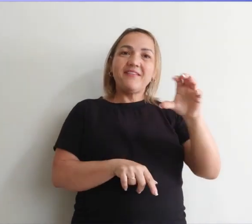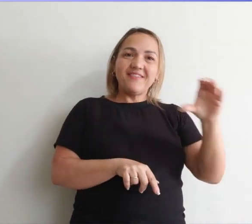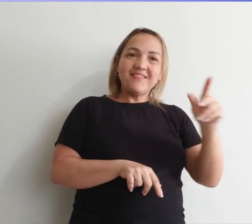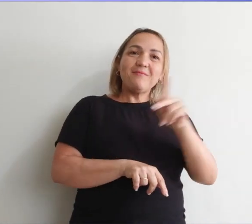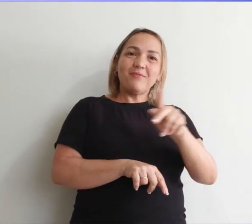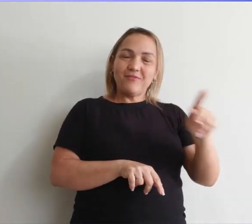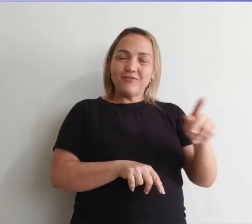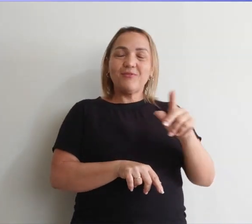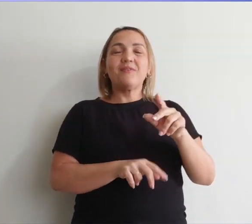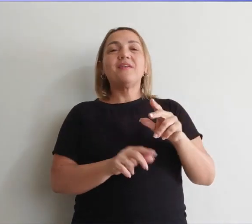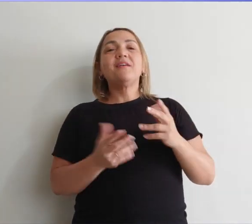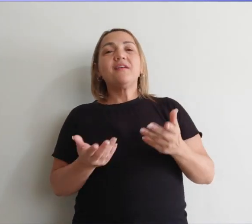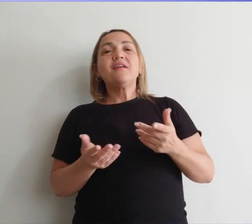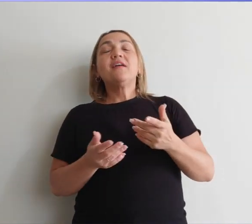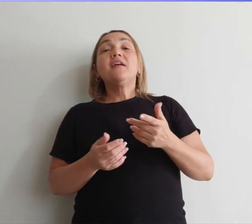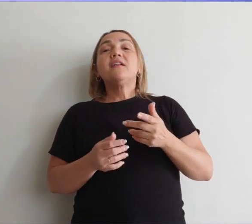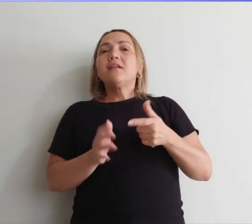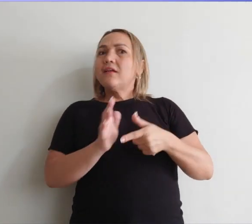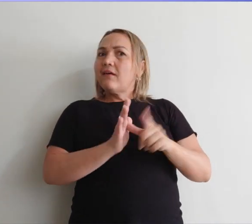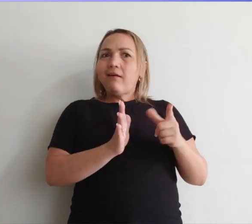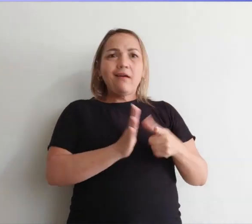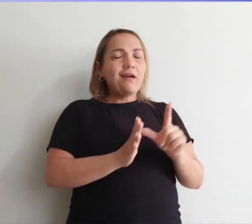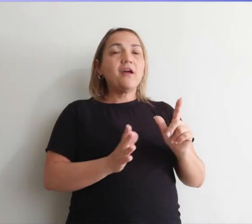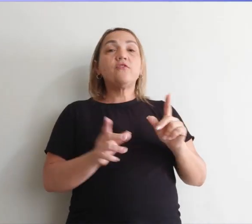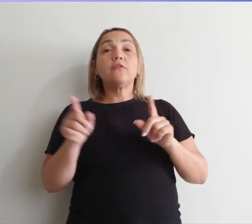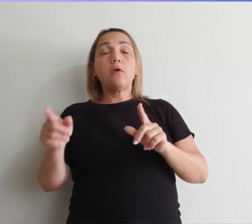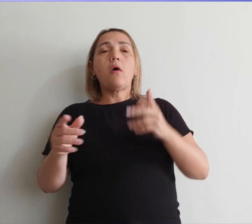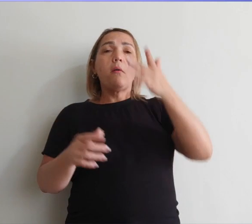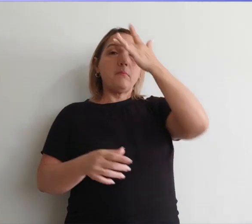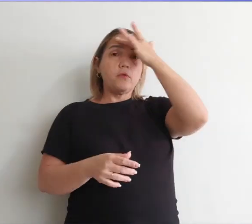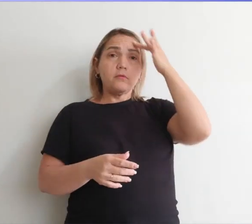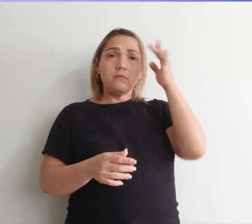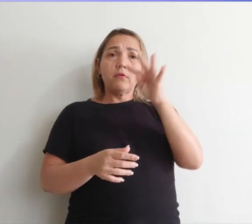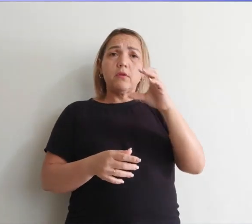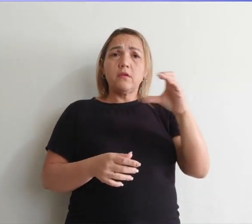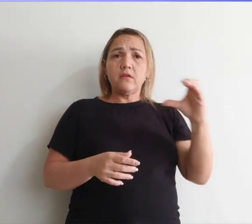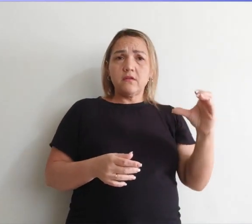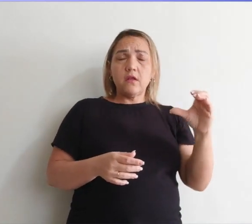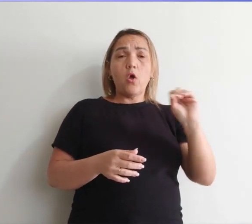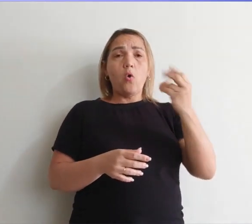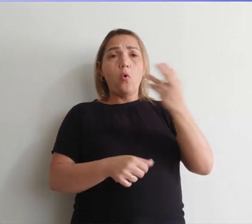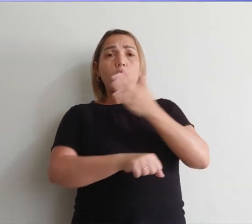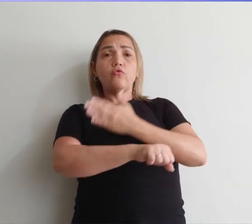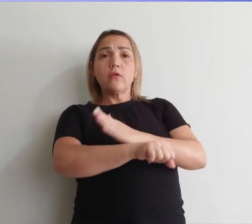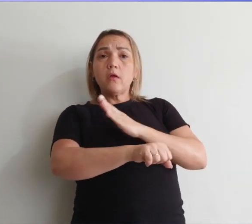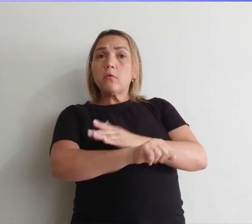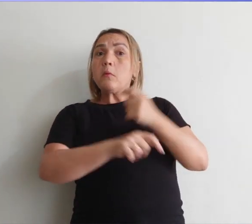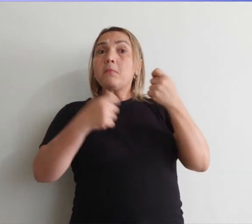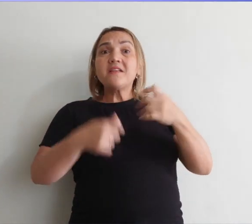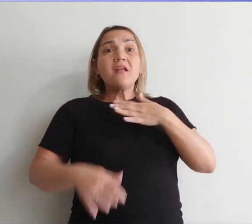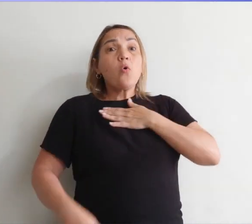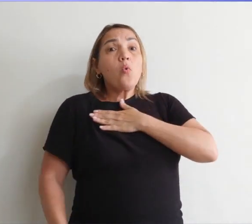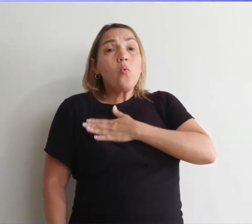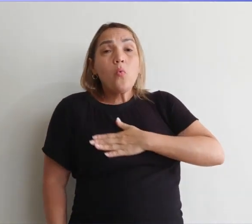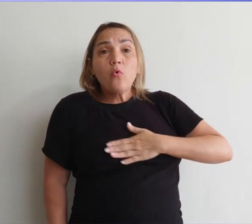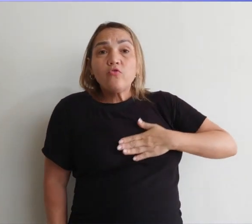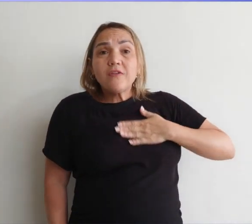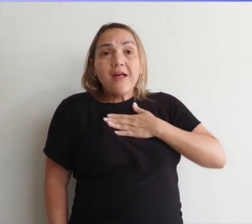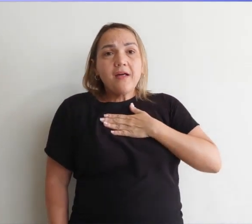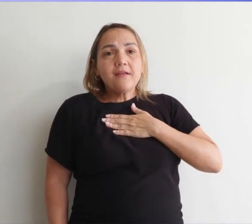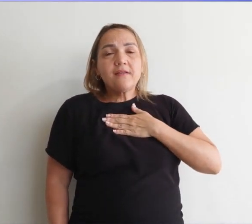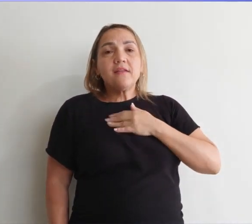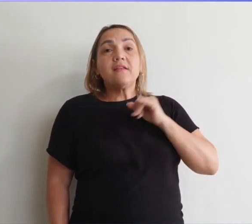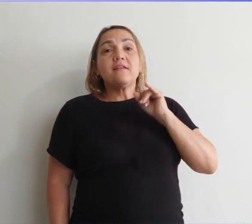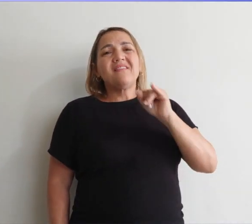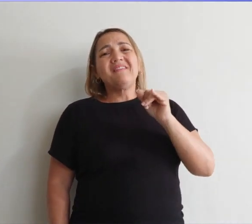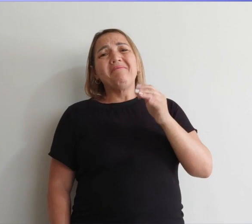Então, assim, a pessoa vai fazer uma monografia ou começar um estágio. Você tem que pegar uma coisa que você goste muito. Se